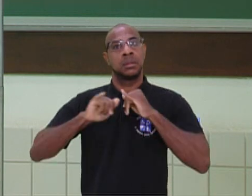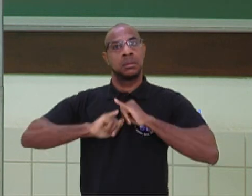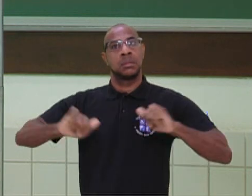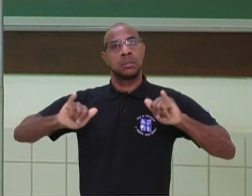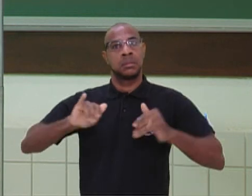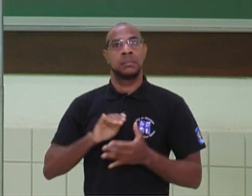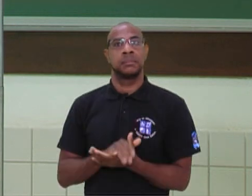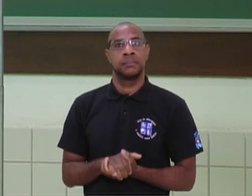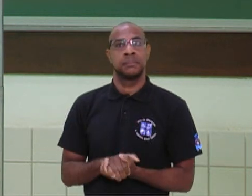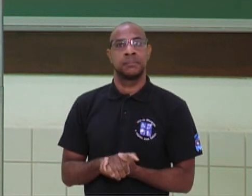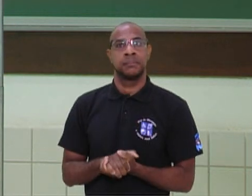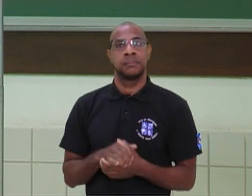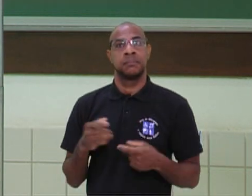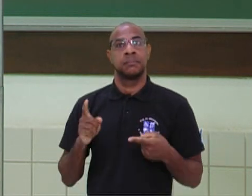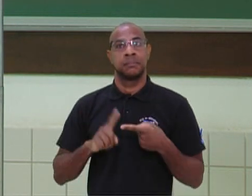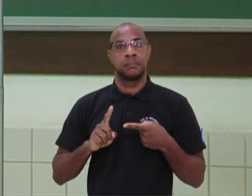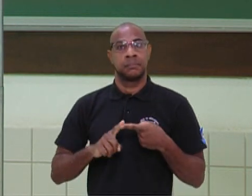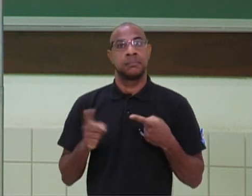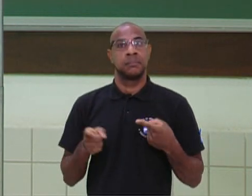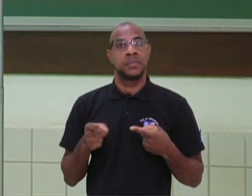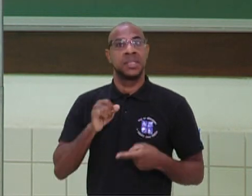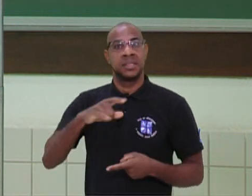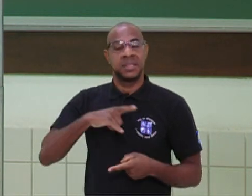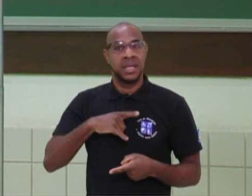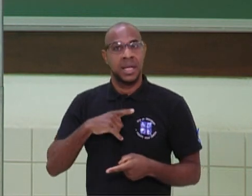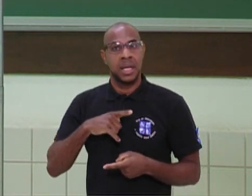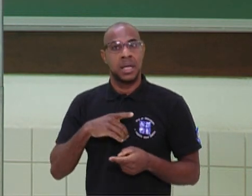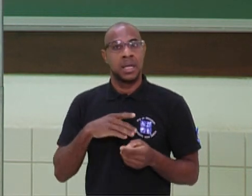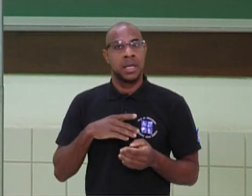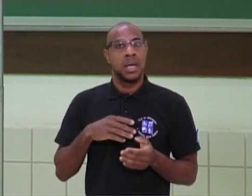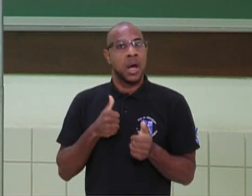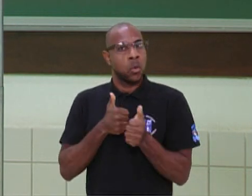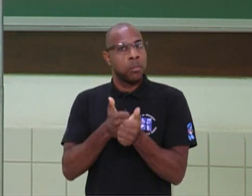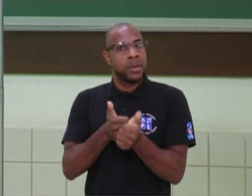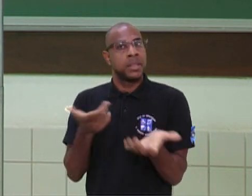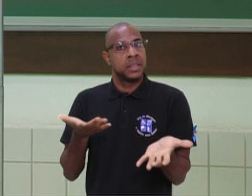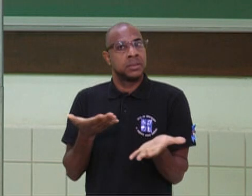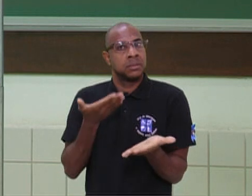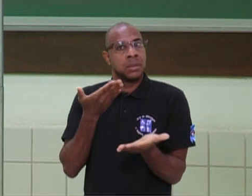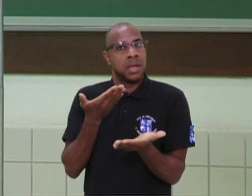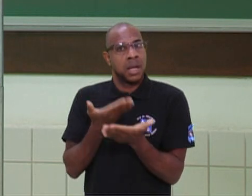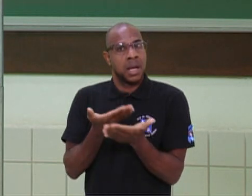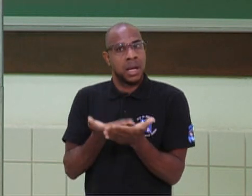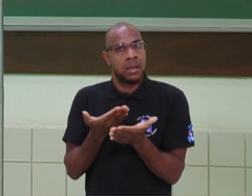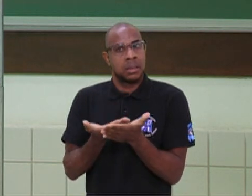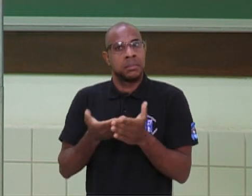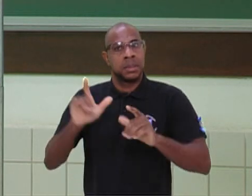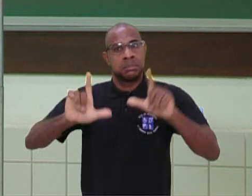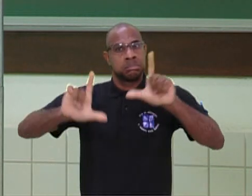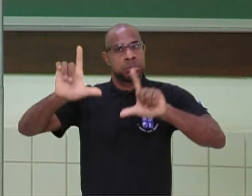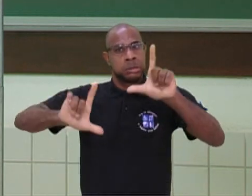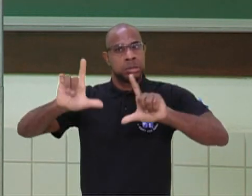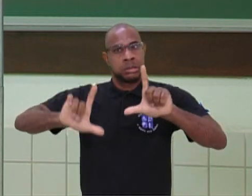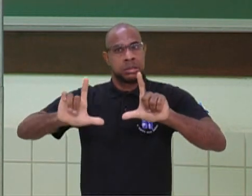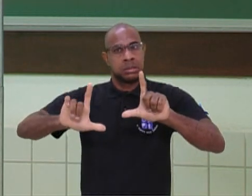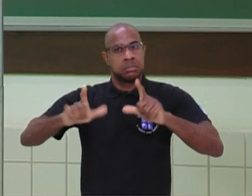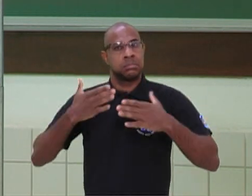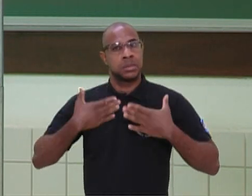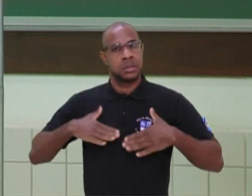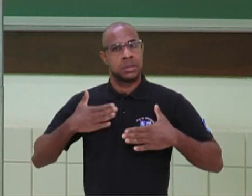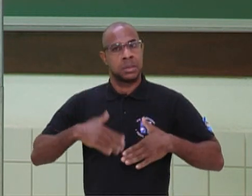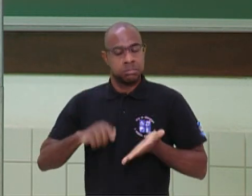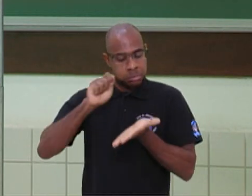direção para vocês. Primeiro, se você está acompanhando as aulas pela TV, pela TV aberta, vem tranquilo,